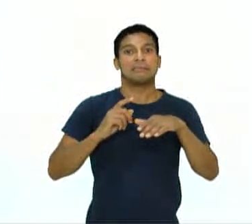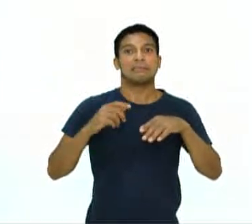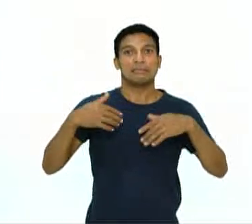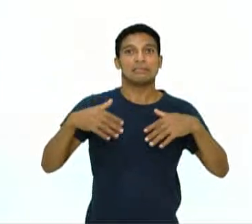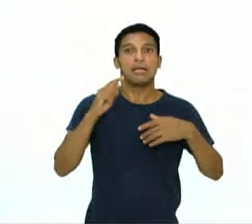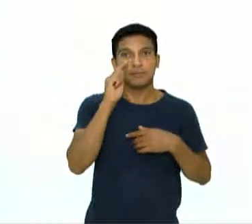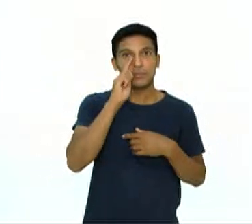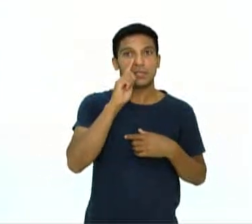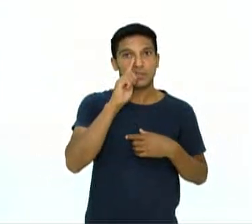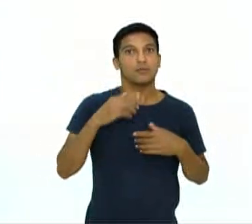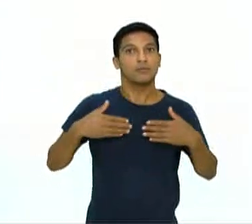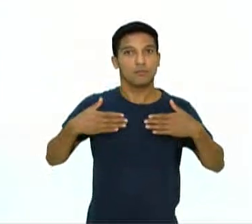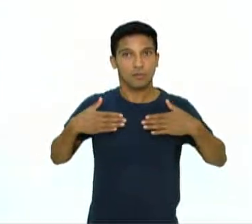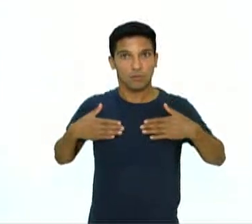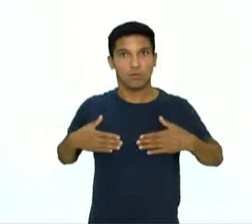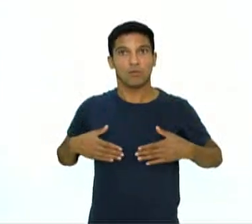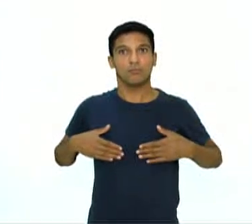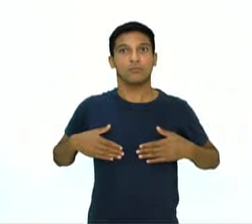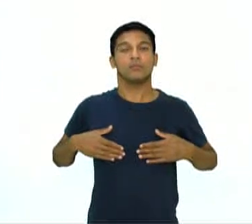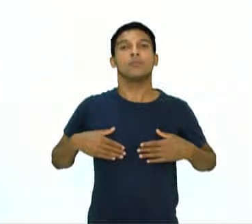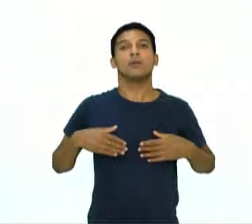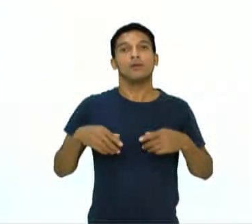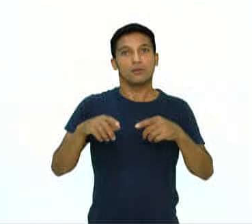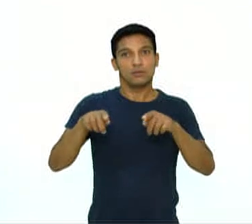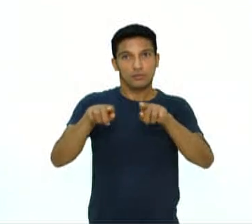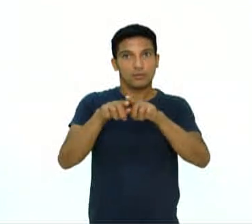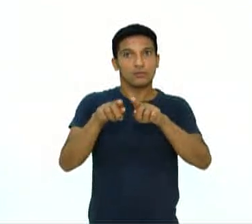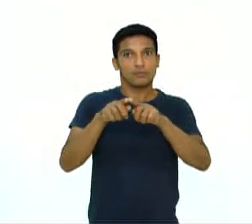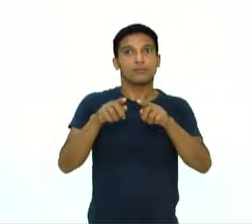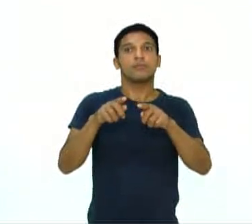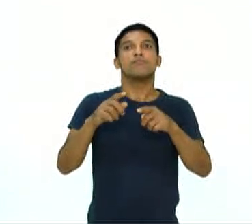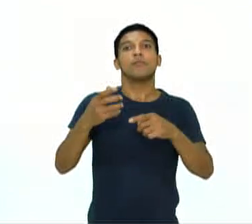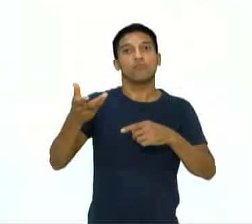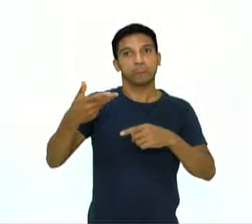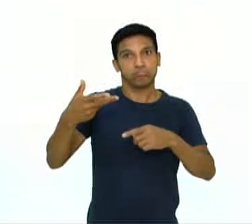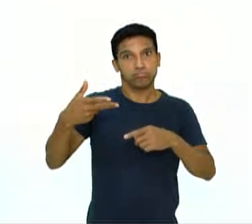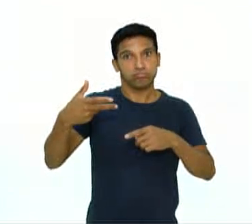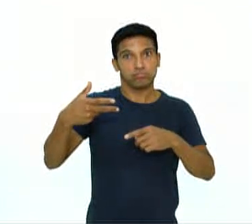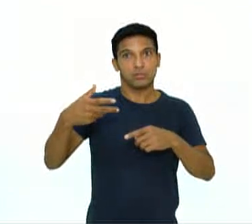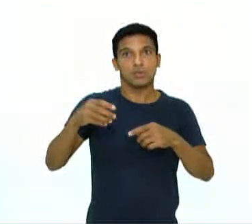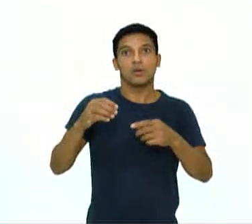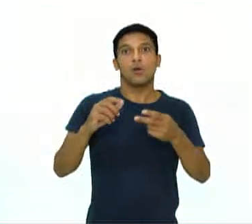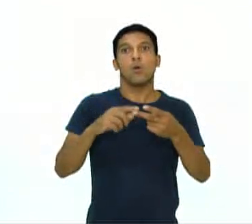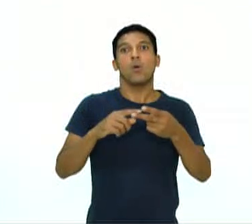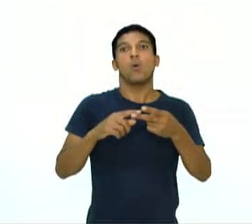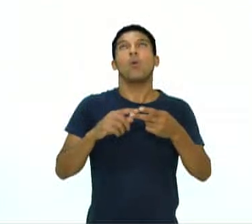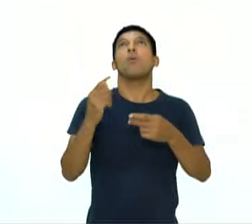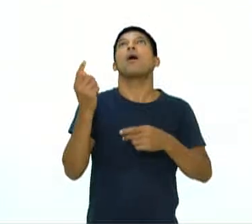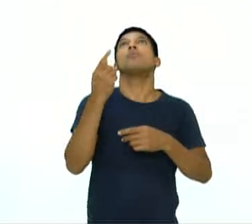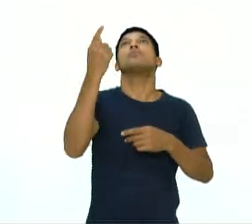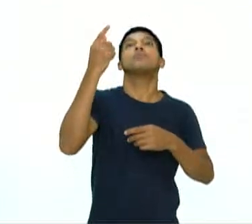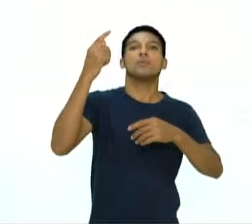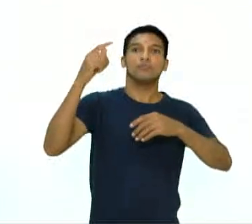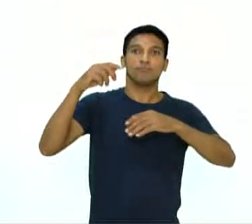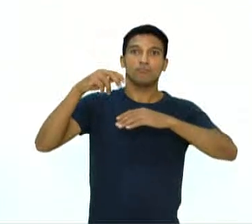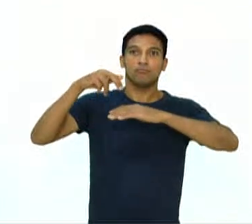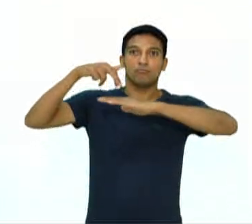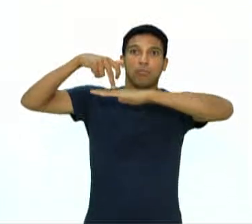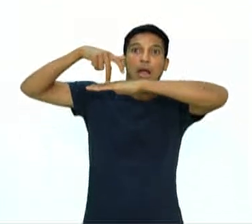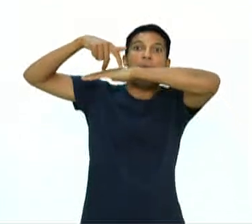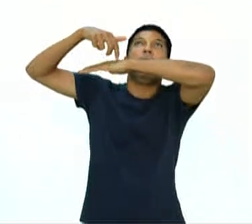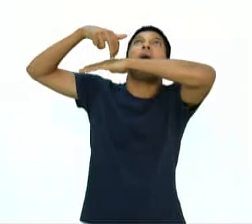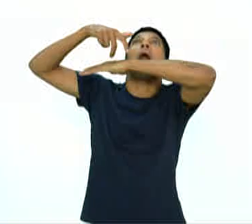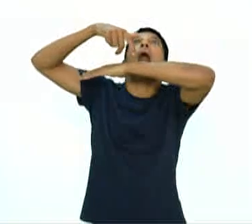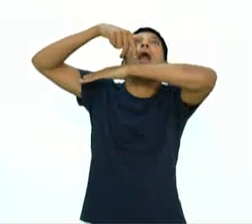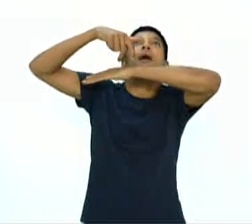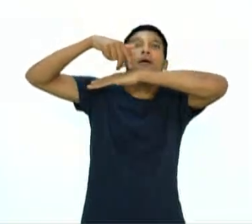estar relacionadas à velocidade, altura ou outros elementos. Os praticantes devem dedicar uma atenção especial